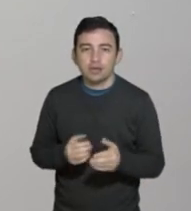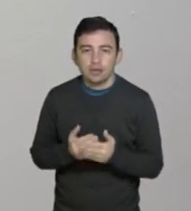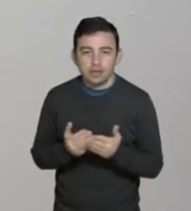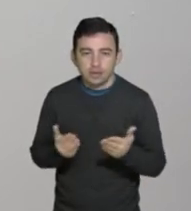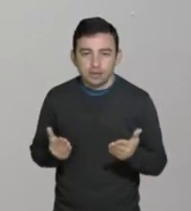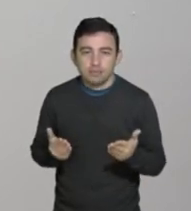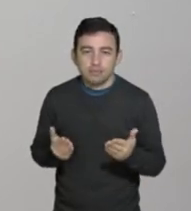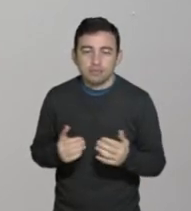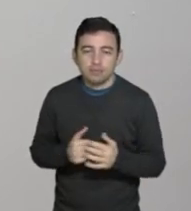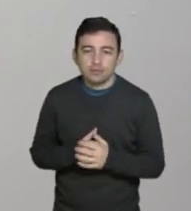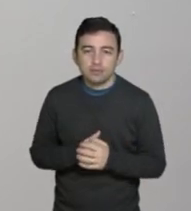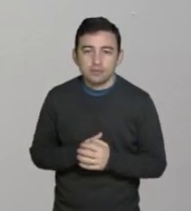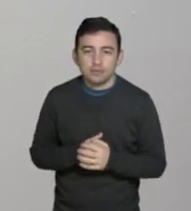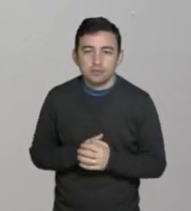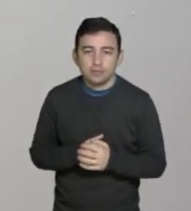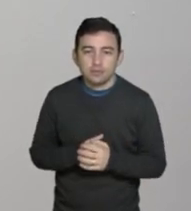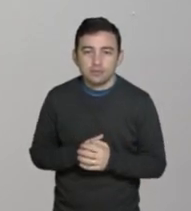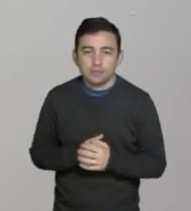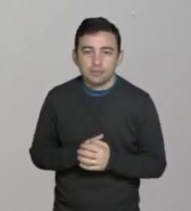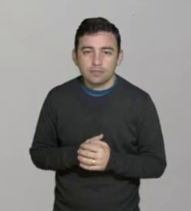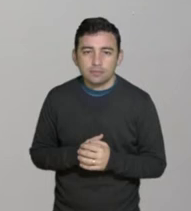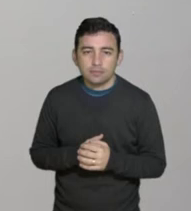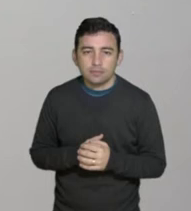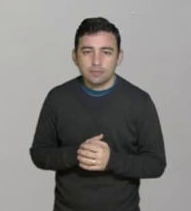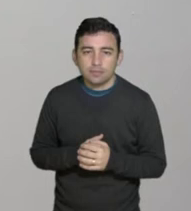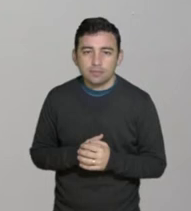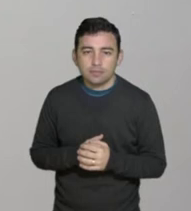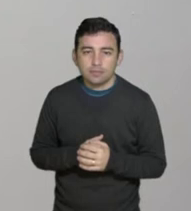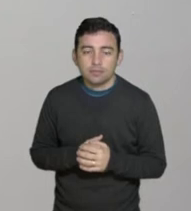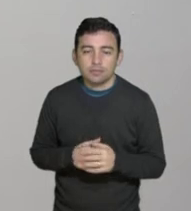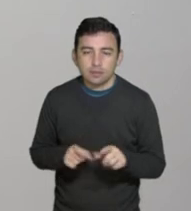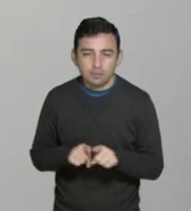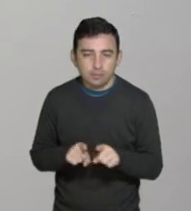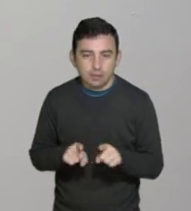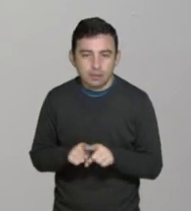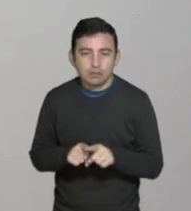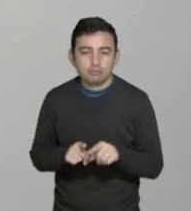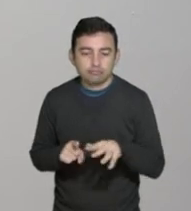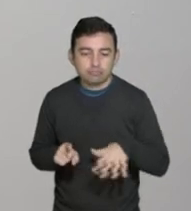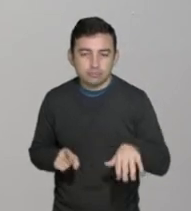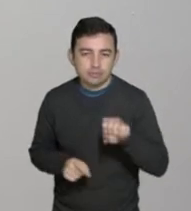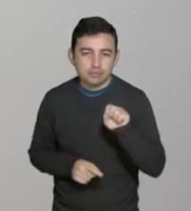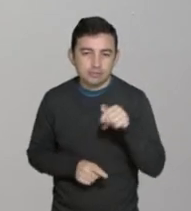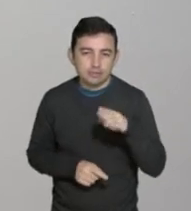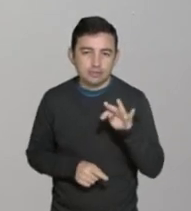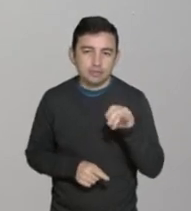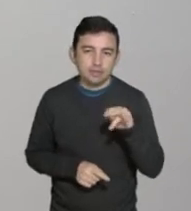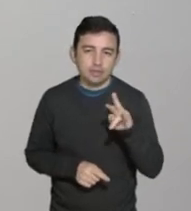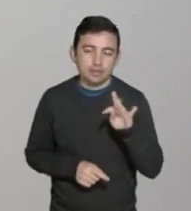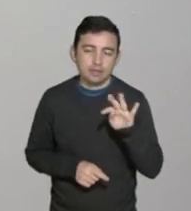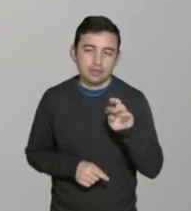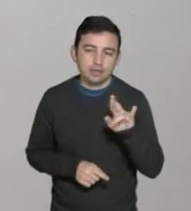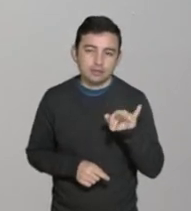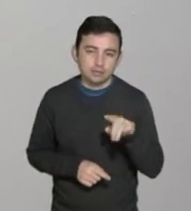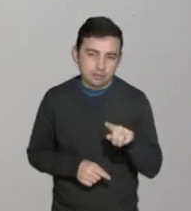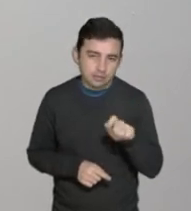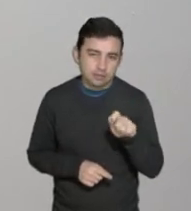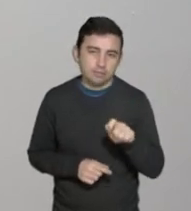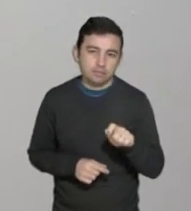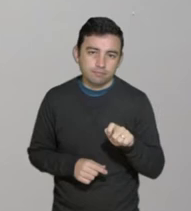né, a nossa senhora Santa Terezinha, da comunidade. E as duas